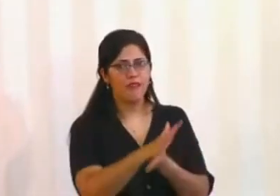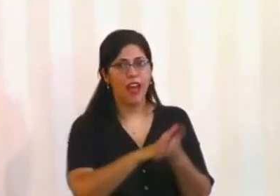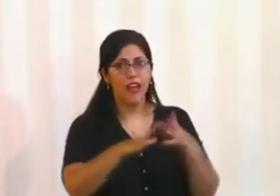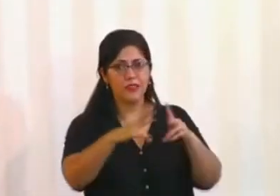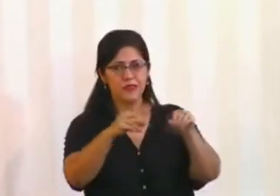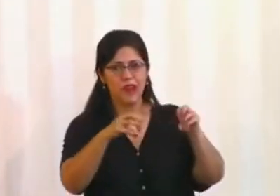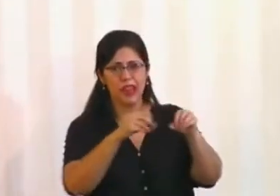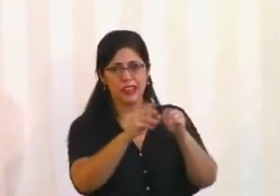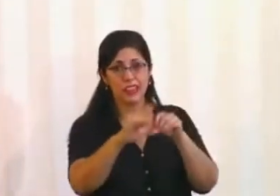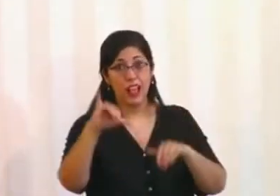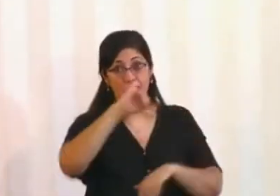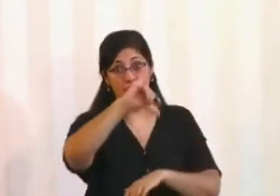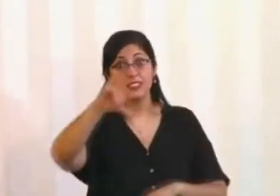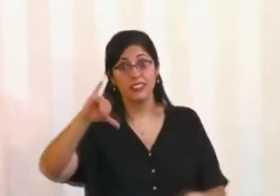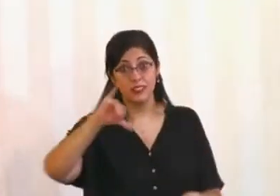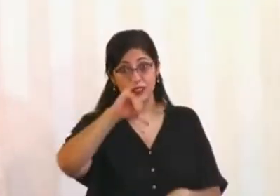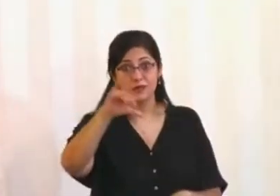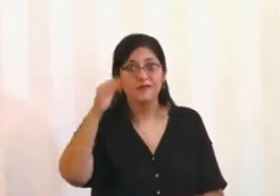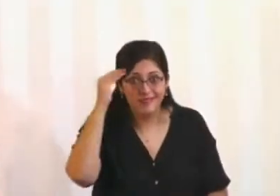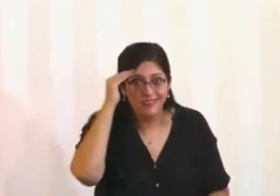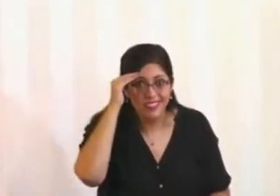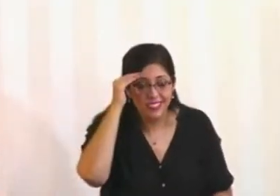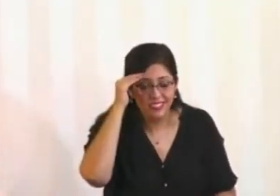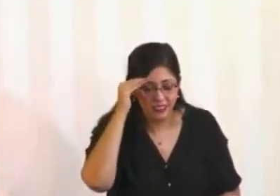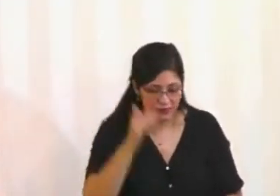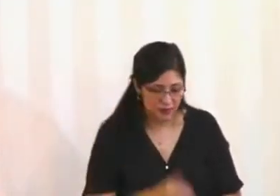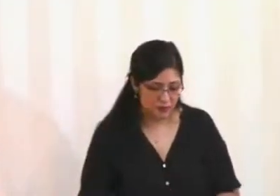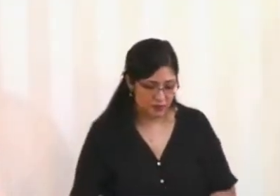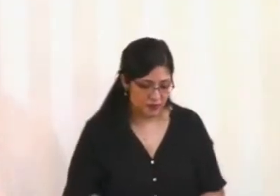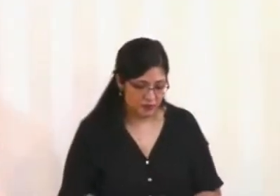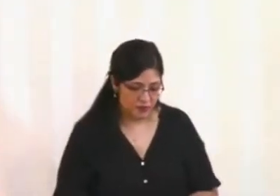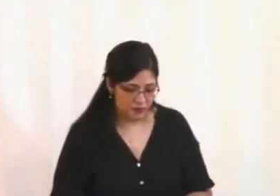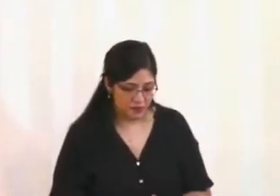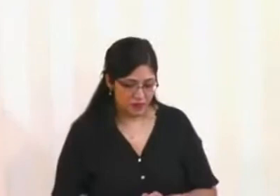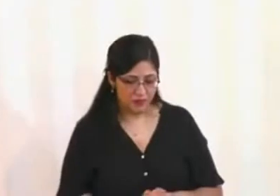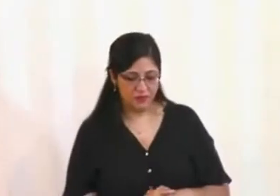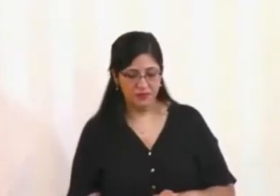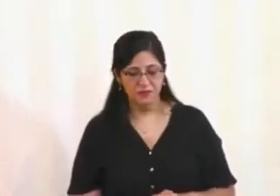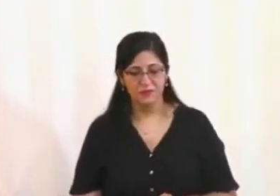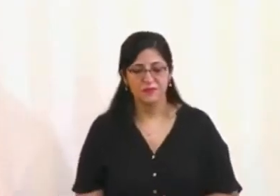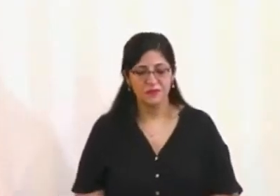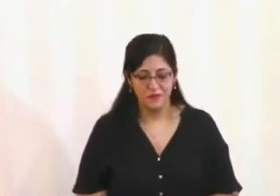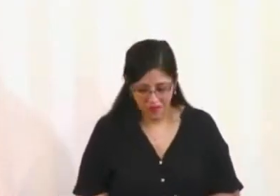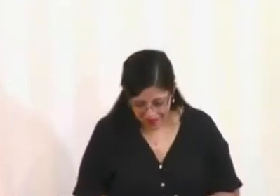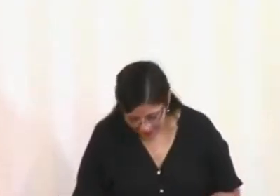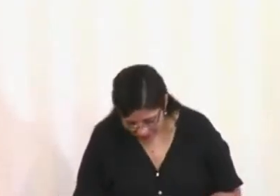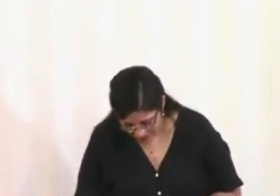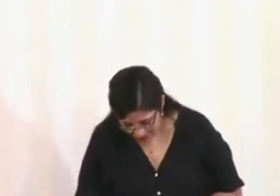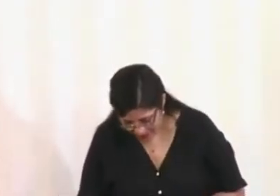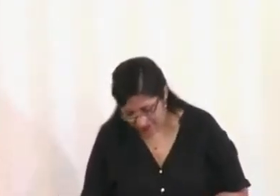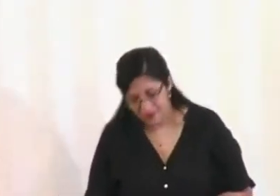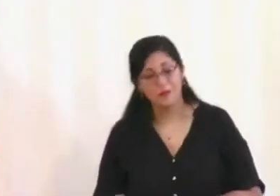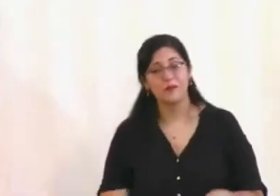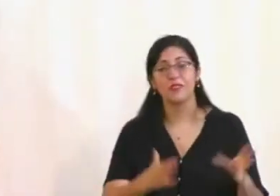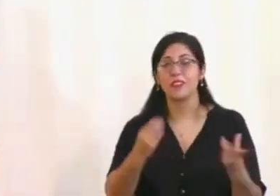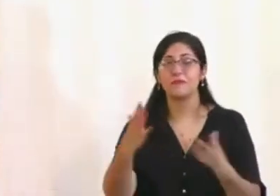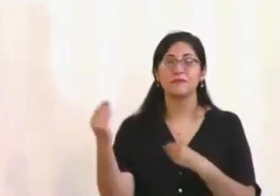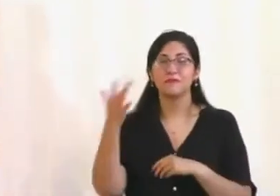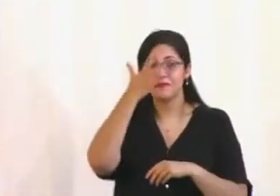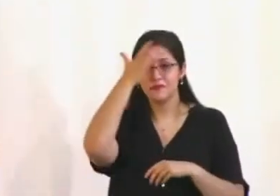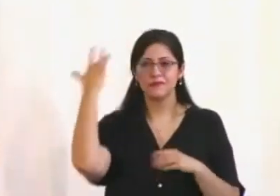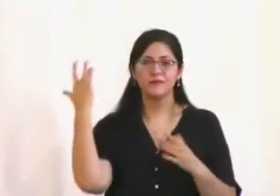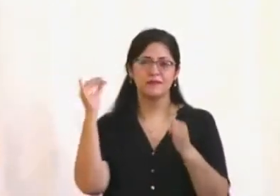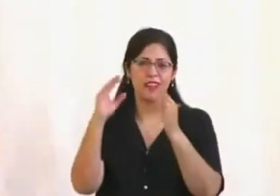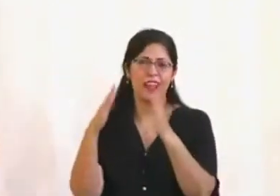que usa esse versículo tirando do contexto e começa a pregar uma série de coisas aí da teologia da prosperidade. Não é isso que eu quero ensinar nesta